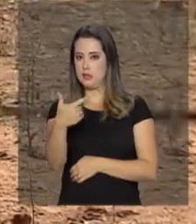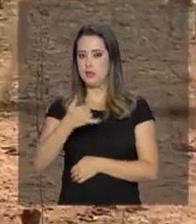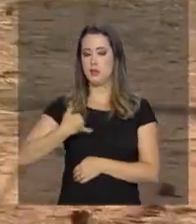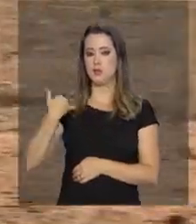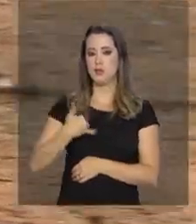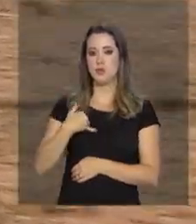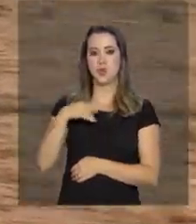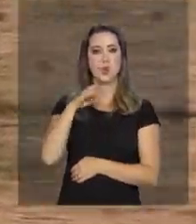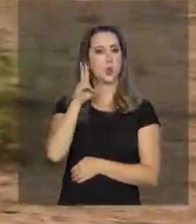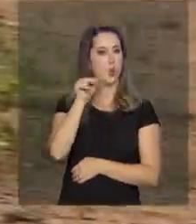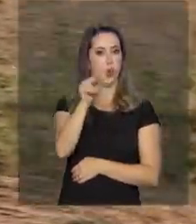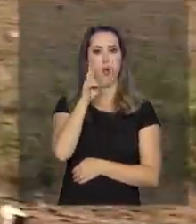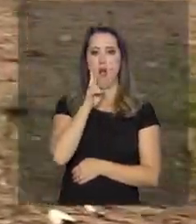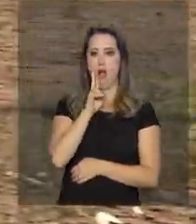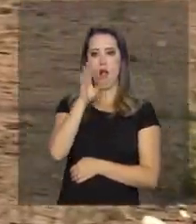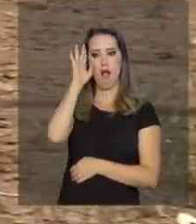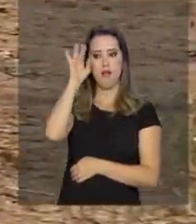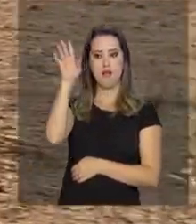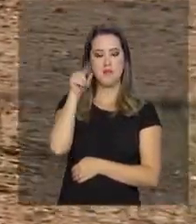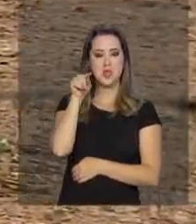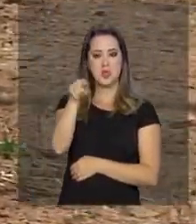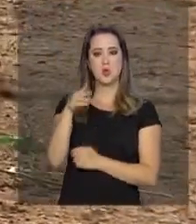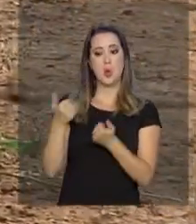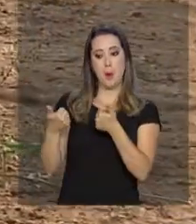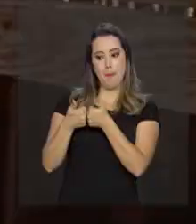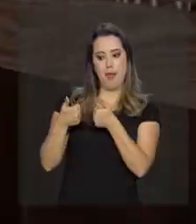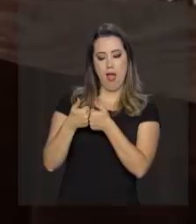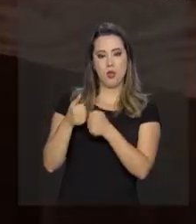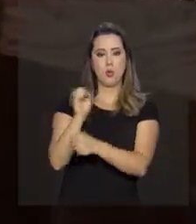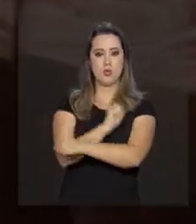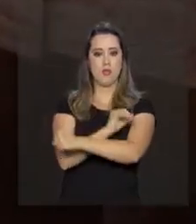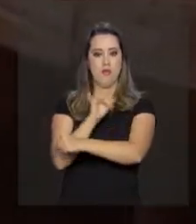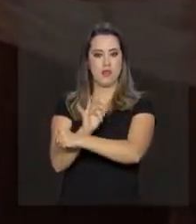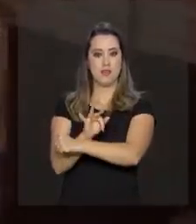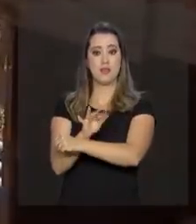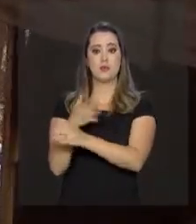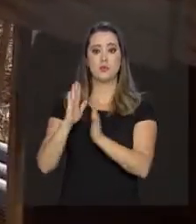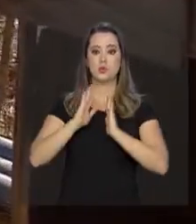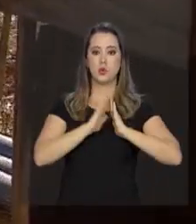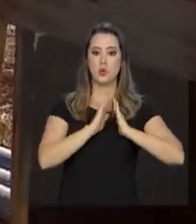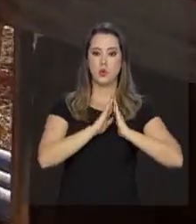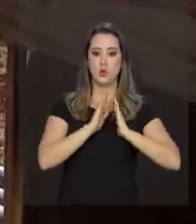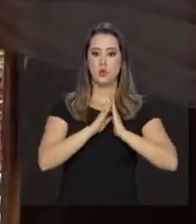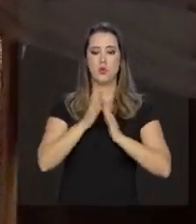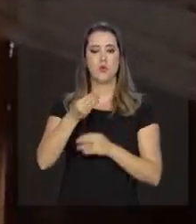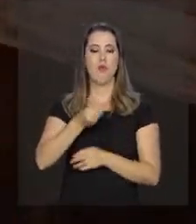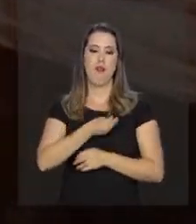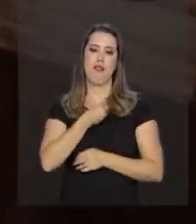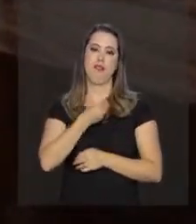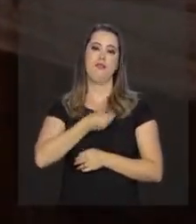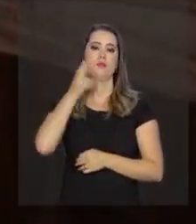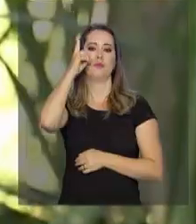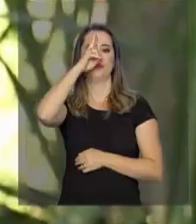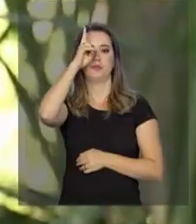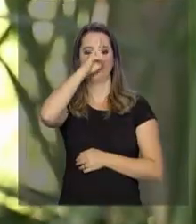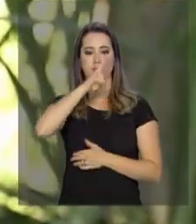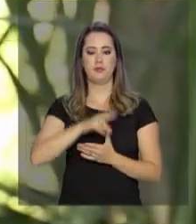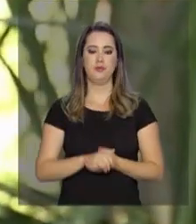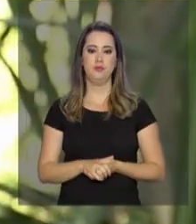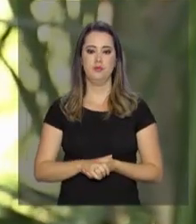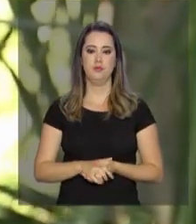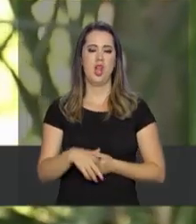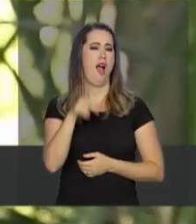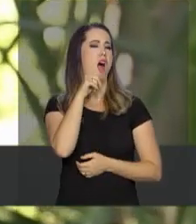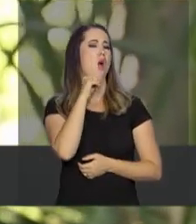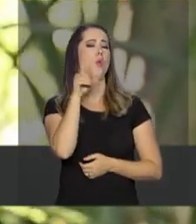vizinho seu francisco sem precisar abandonar o pedaço de terra onde guarda tanto a recordação ao a